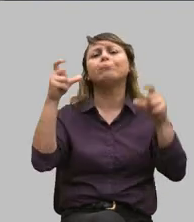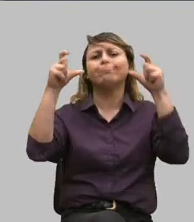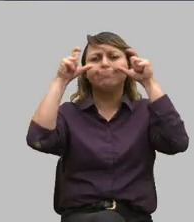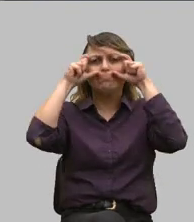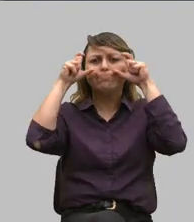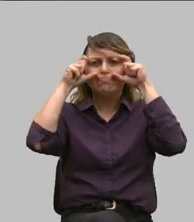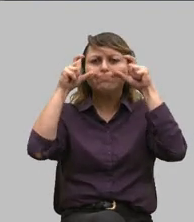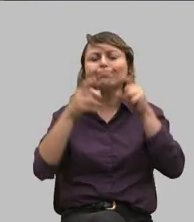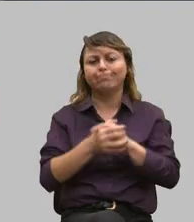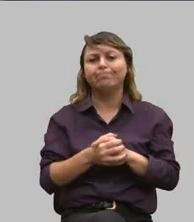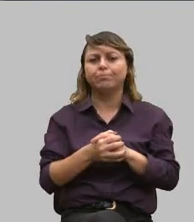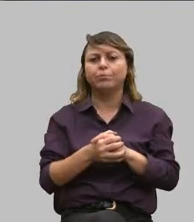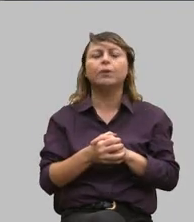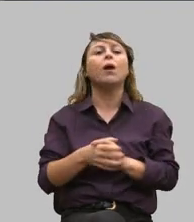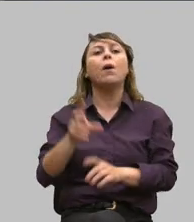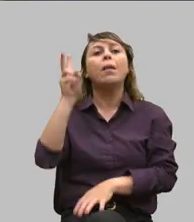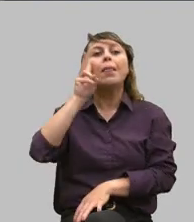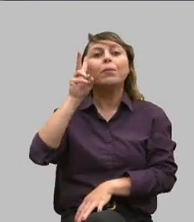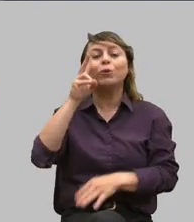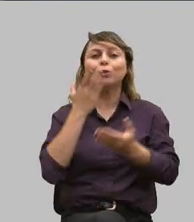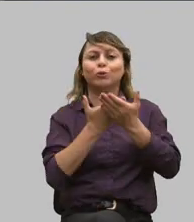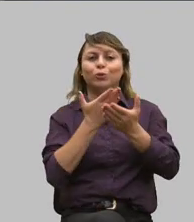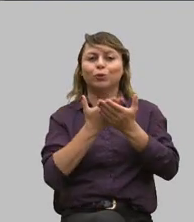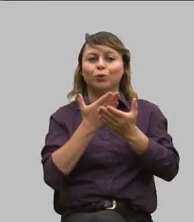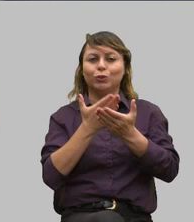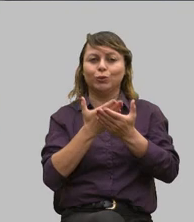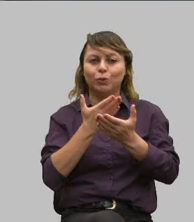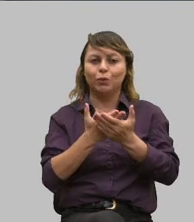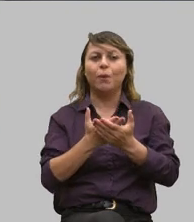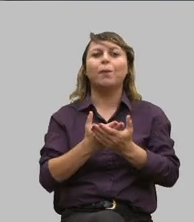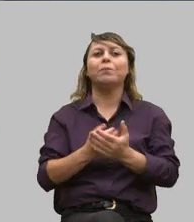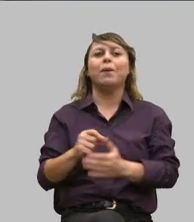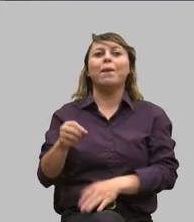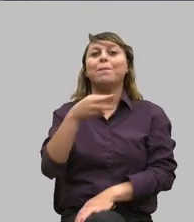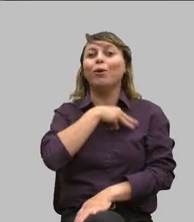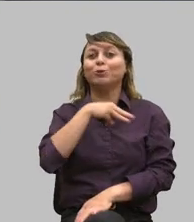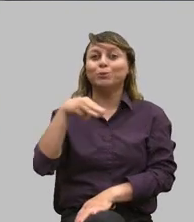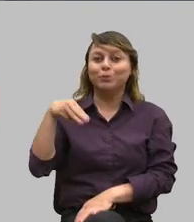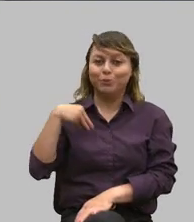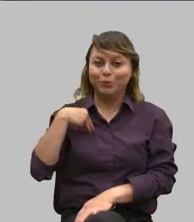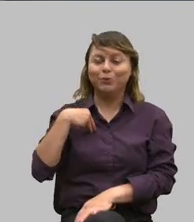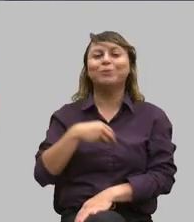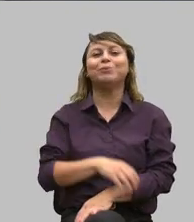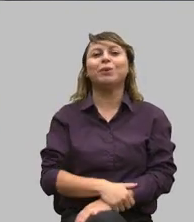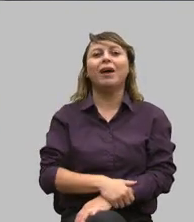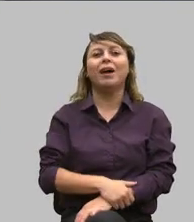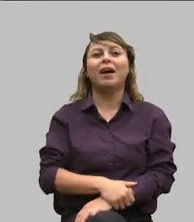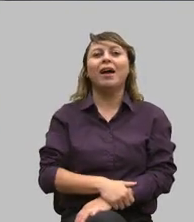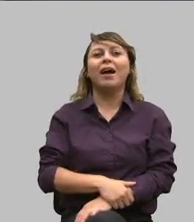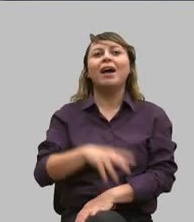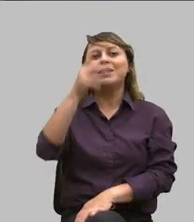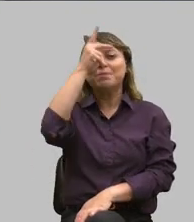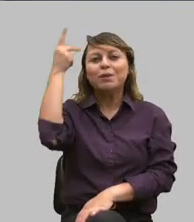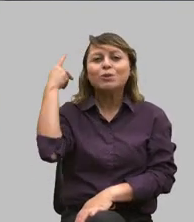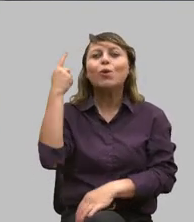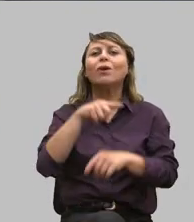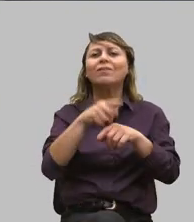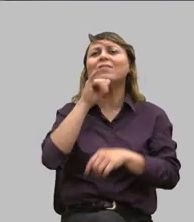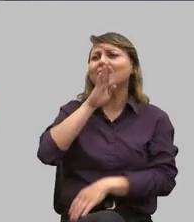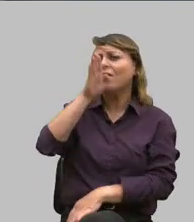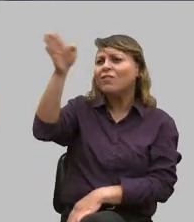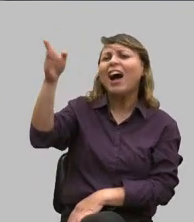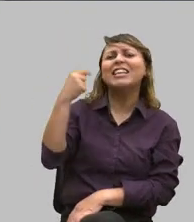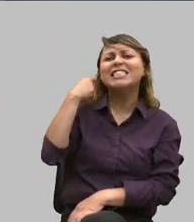oftalmológica me lembro quando eu estudava lá no Maurício murgel e as pessoas falavam que tinha ido ao